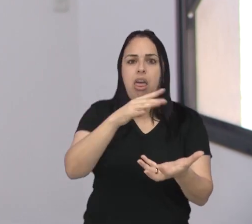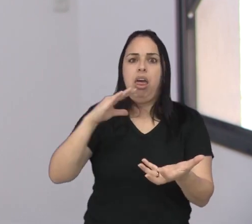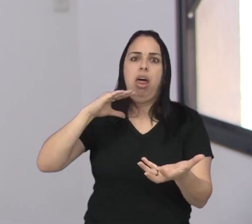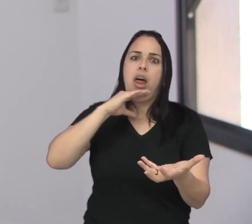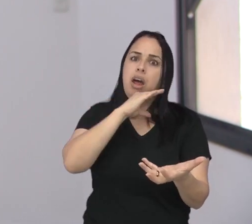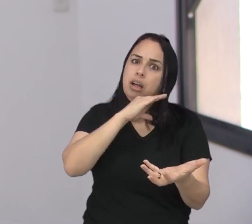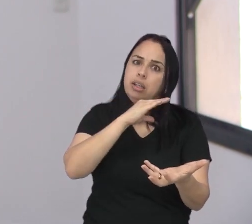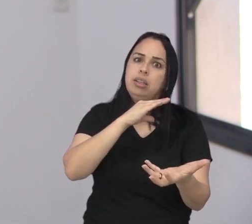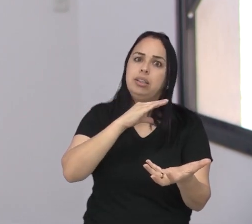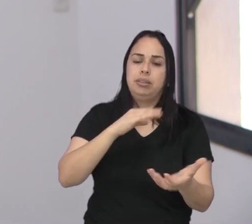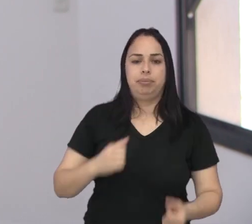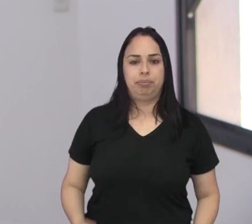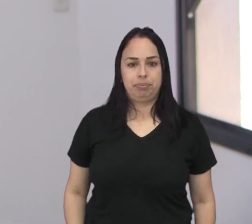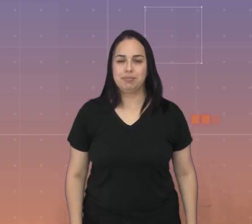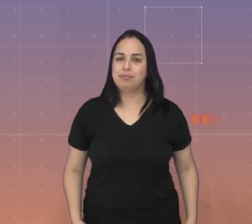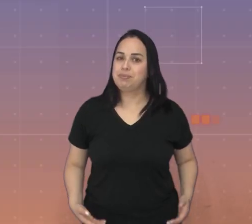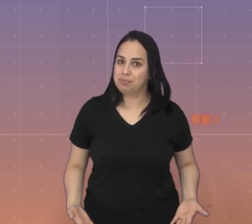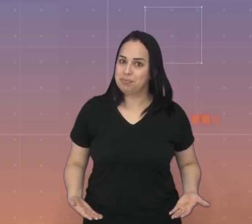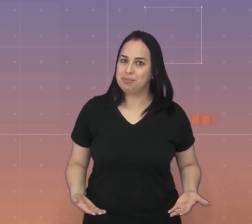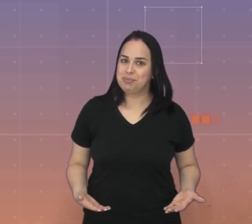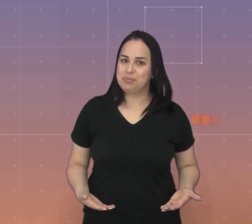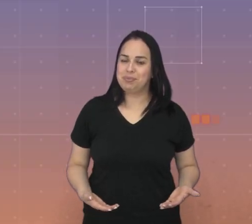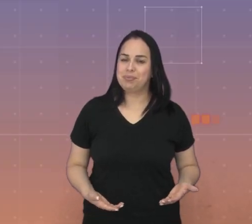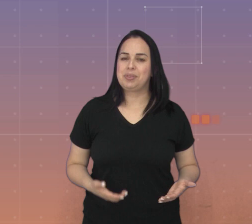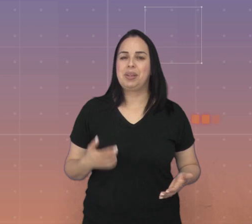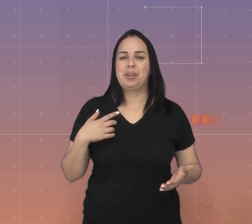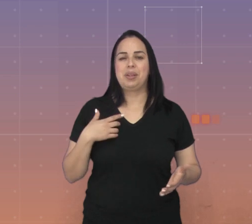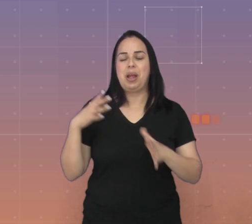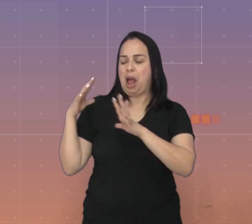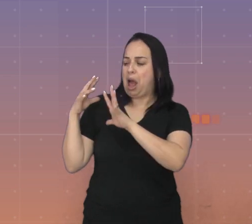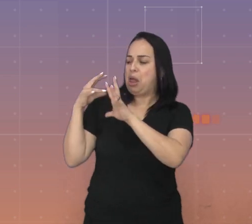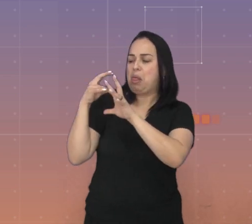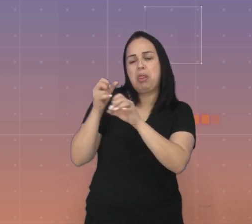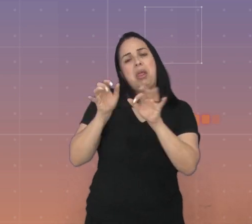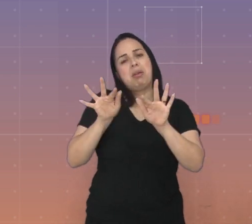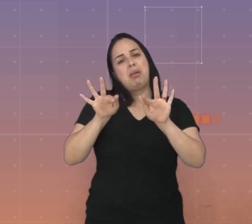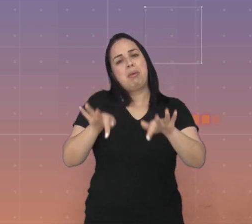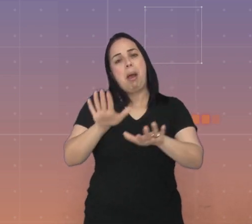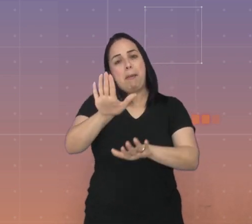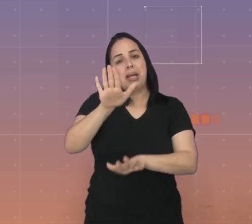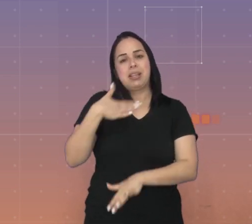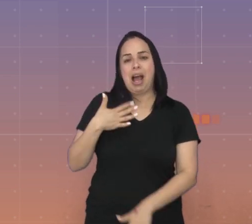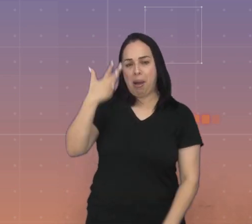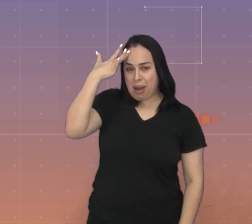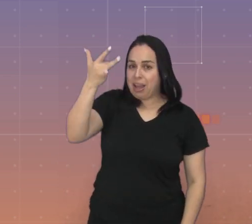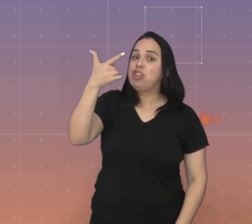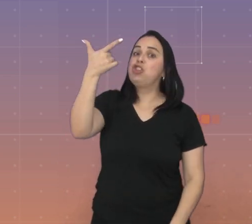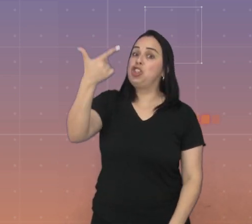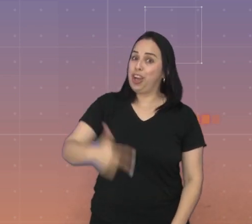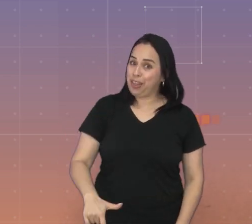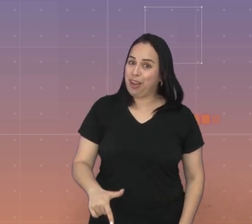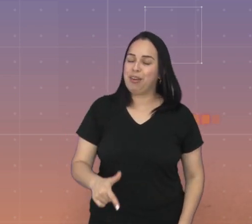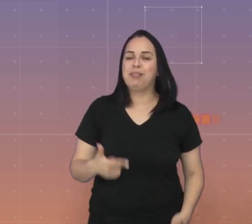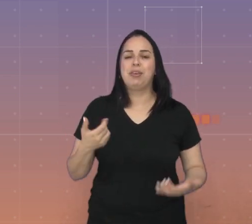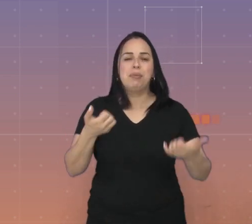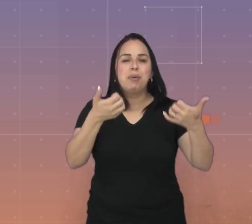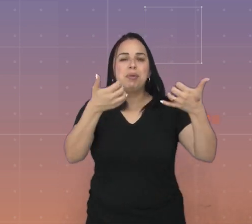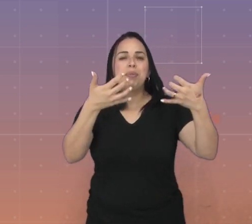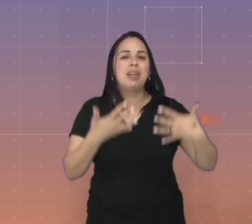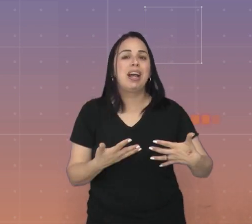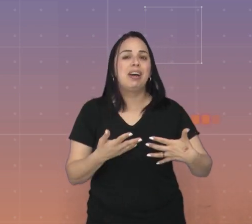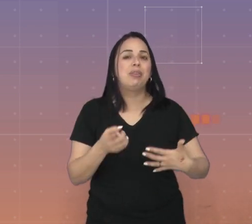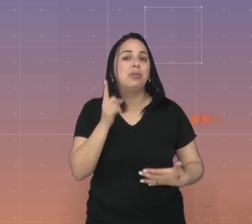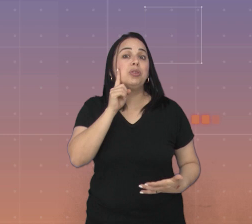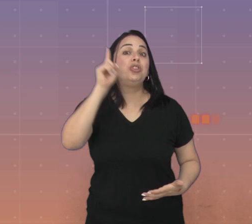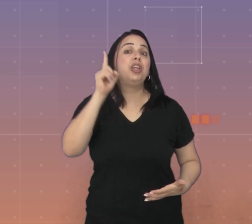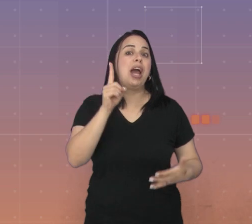que quem causa somos nós mesmos. Então é isso, chegamos ao fim da nossa retrospectiva de hoje, mas amanhã tem mais. Vamos falar das